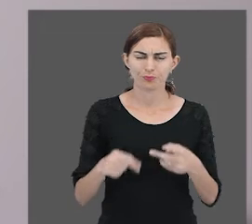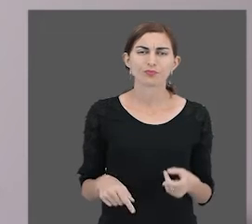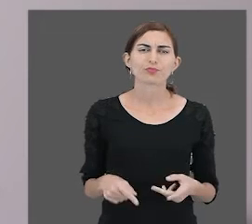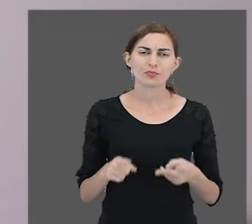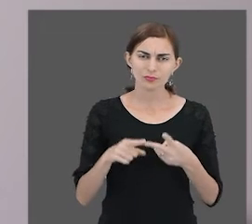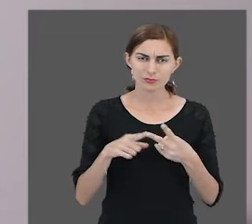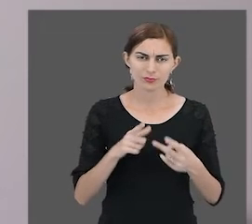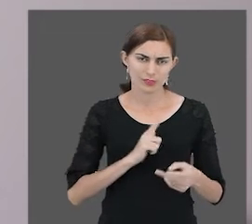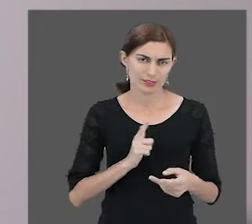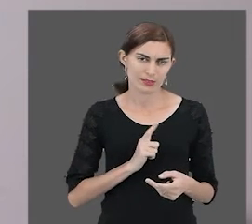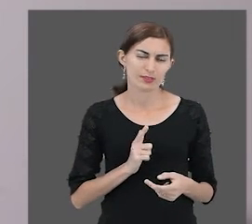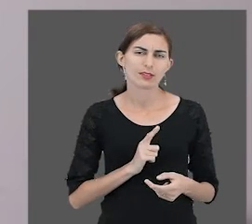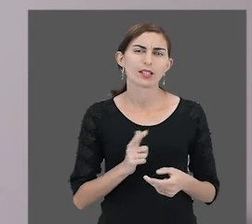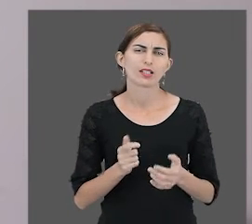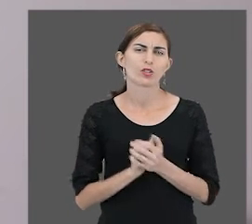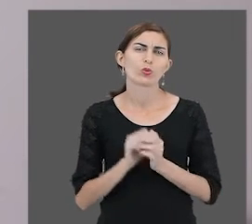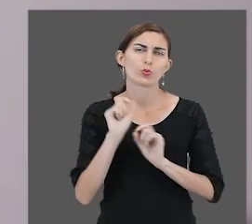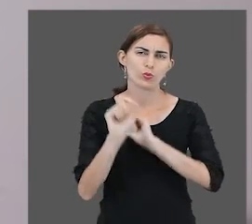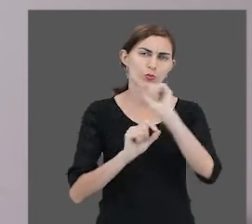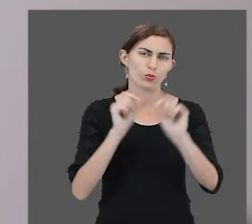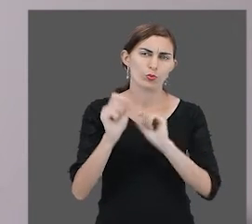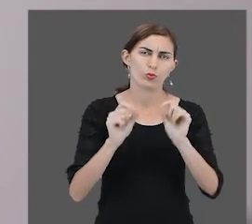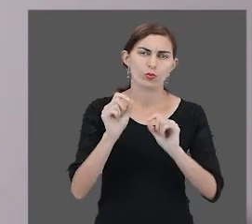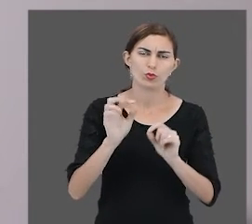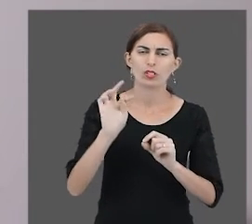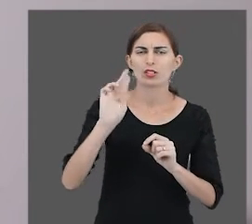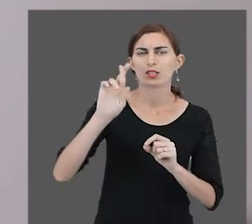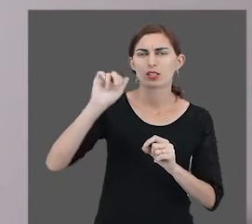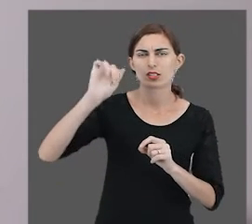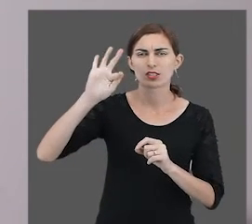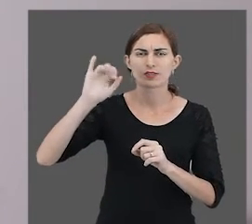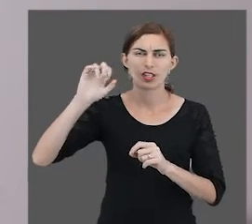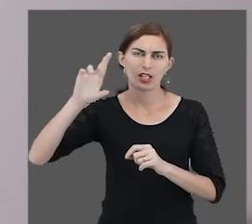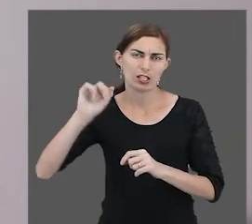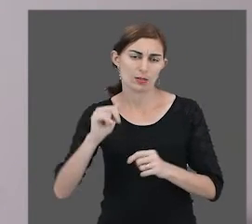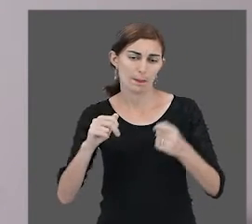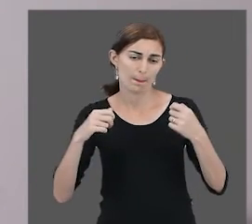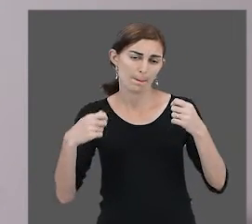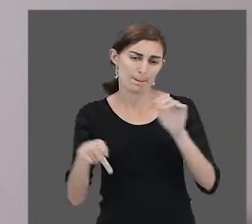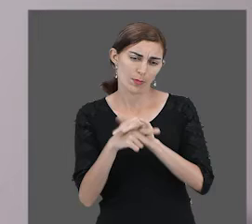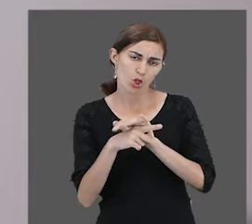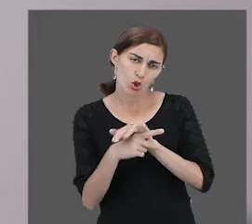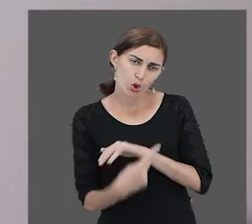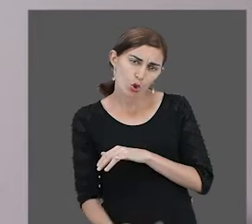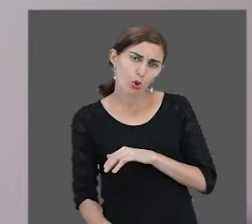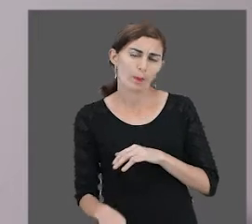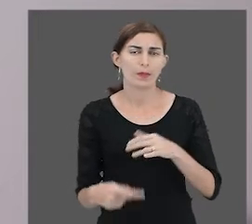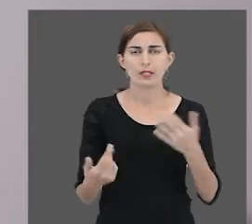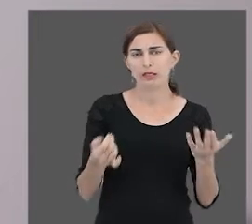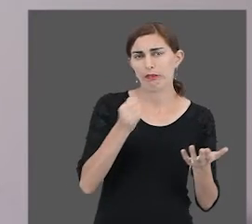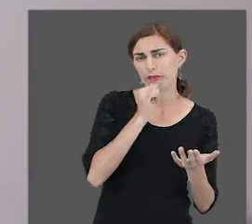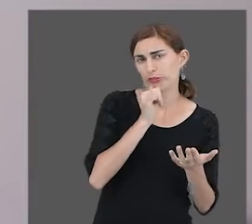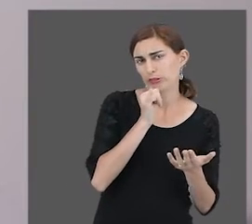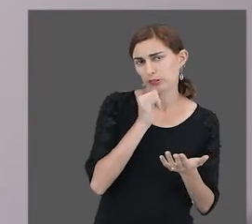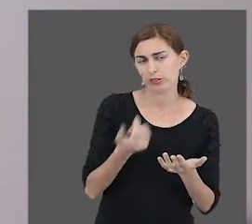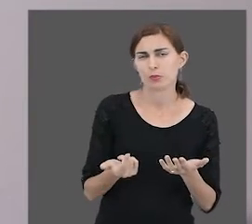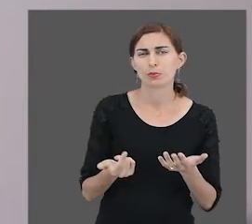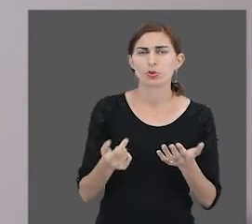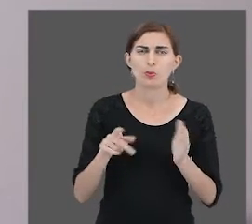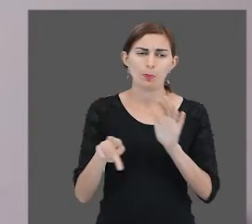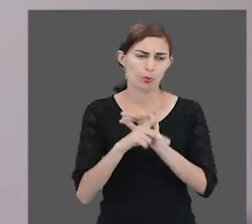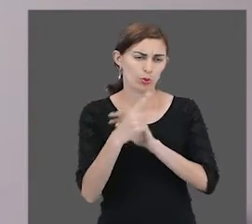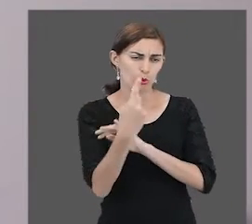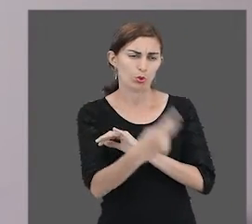transferências automáticas, que são aquelas transferências que não dependem de uma